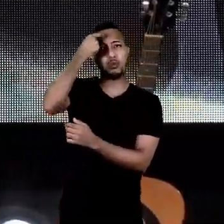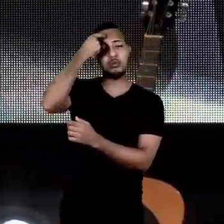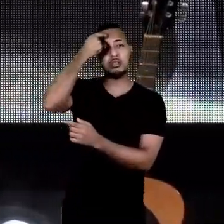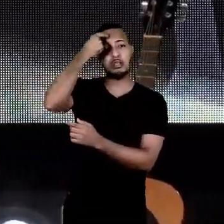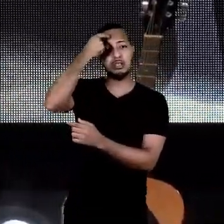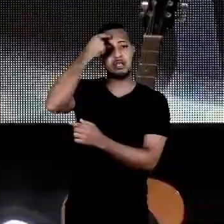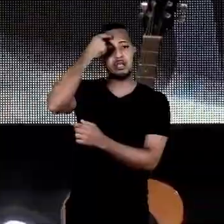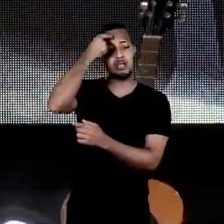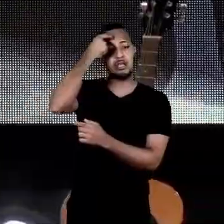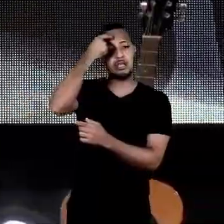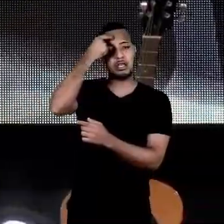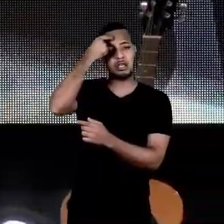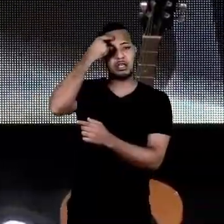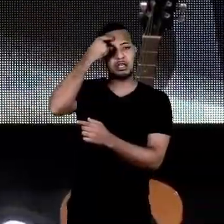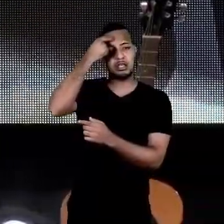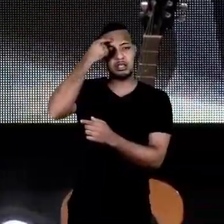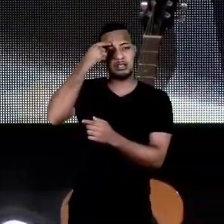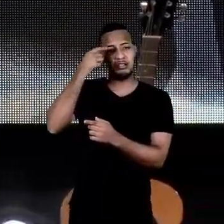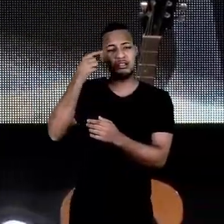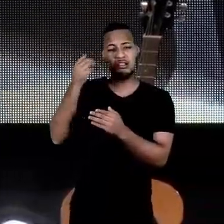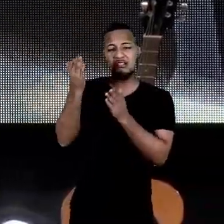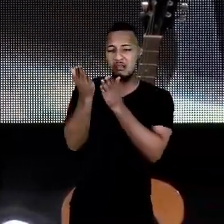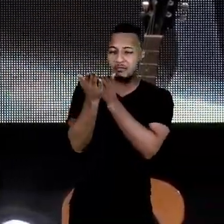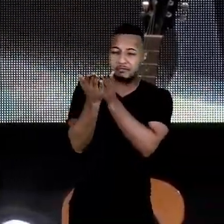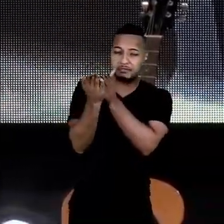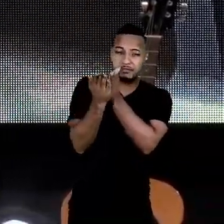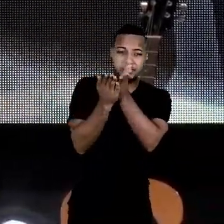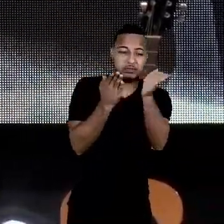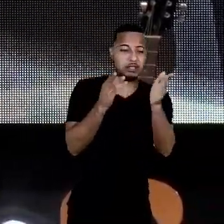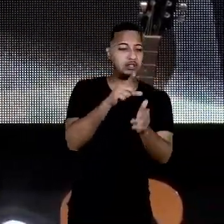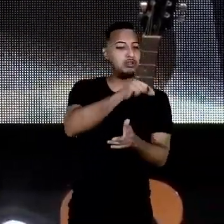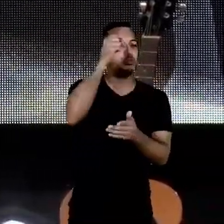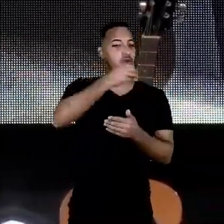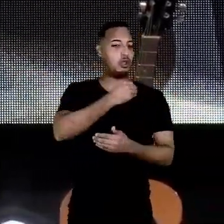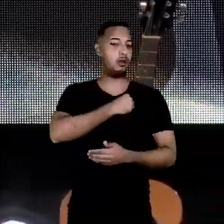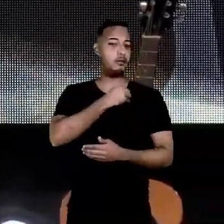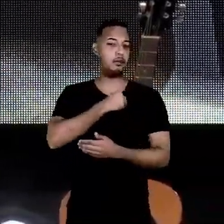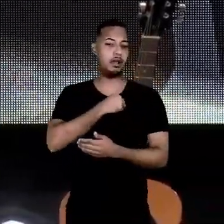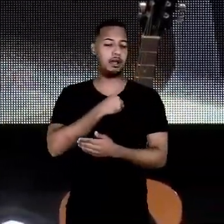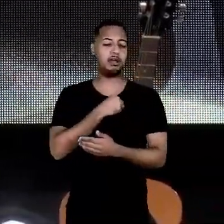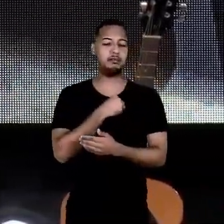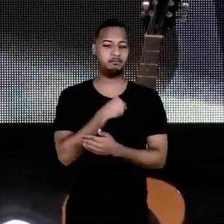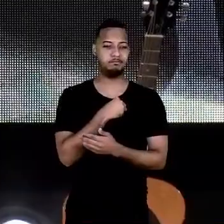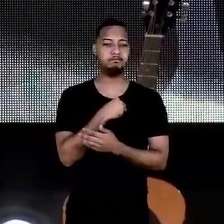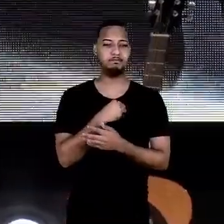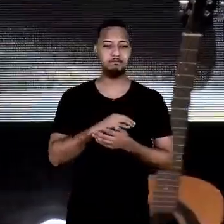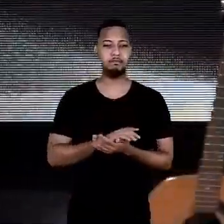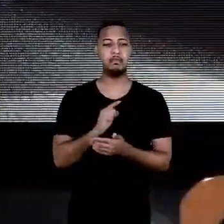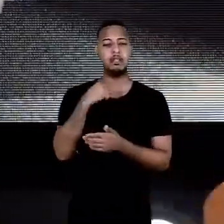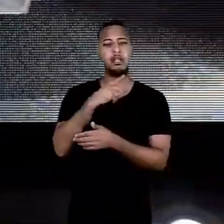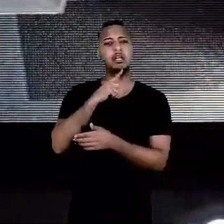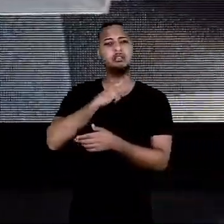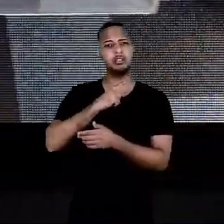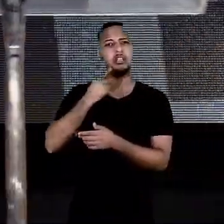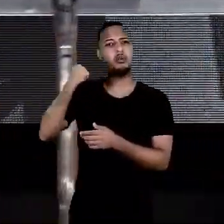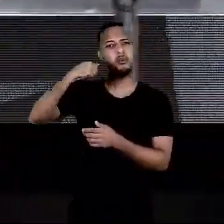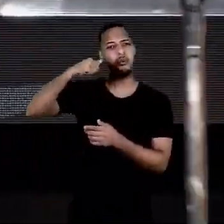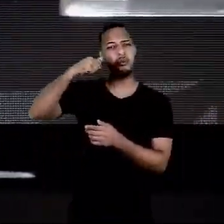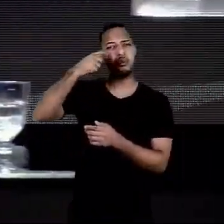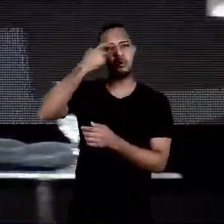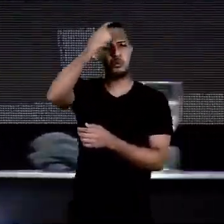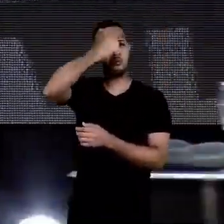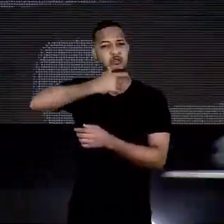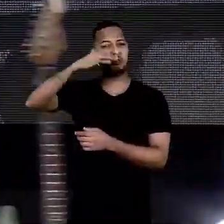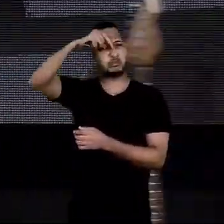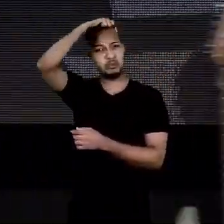direção do Espírito Santo, significa que a gente optou pelo pecado, significa que a gente optou em errar. E a gente tem o Espírito Santo que nos convence